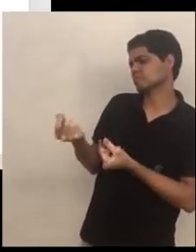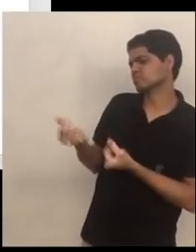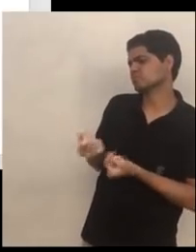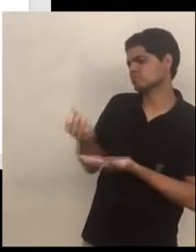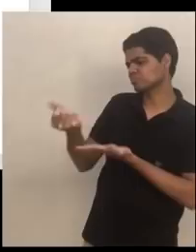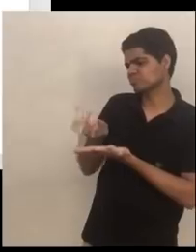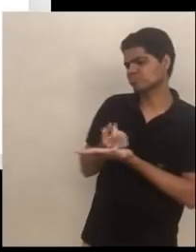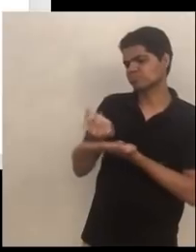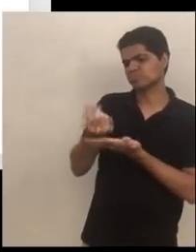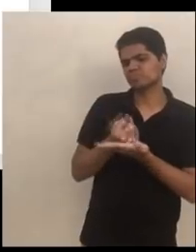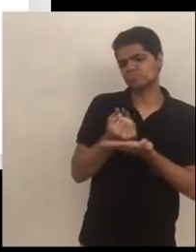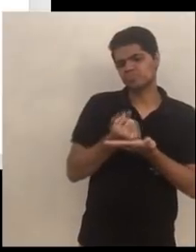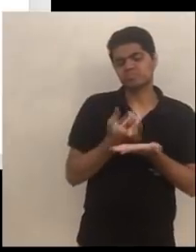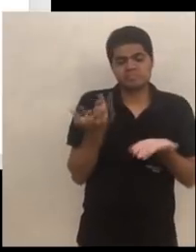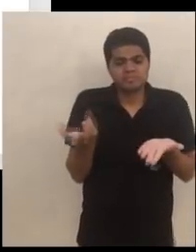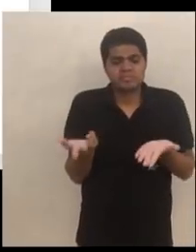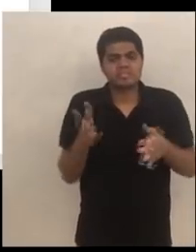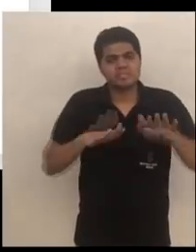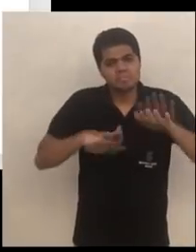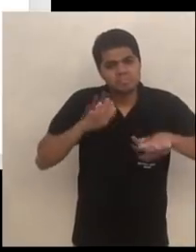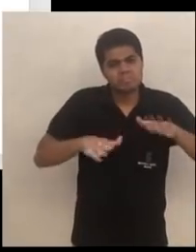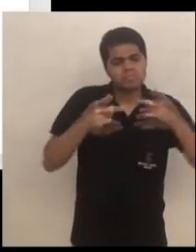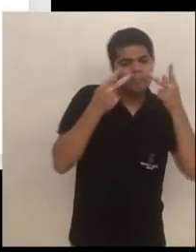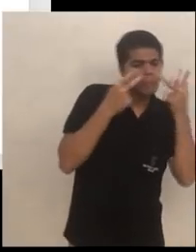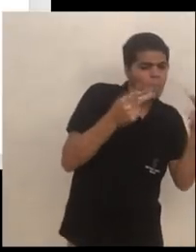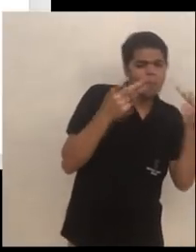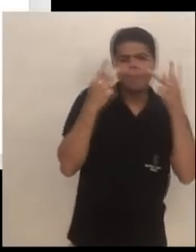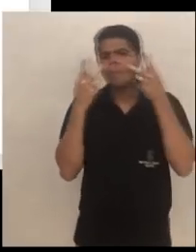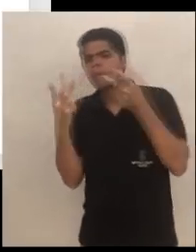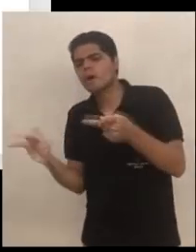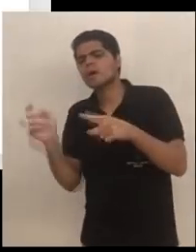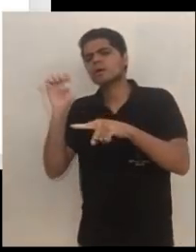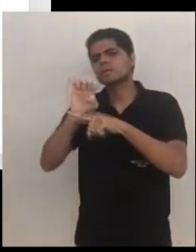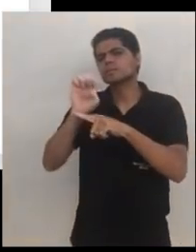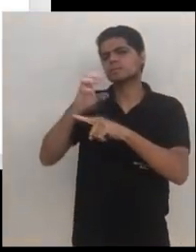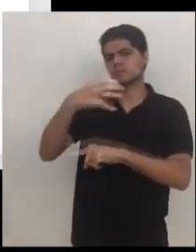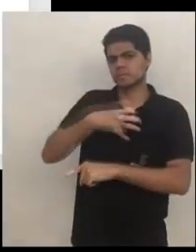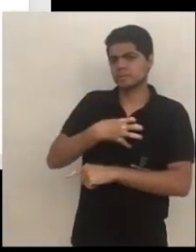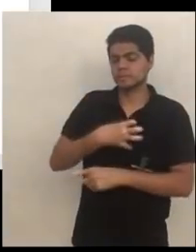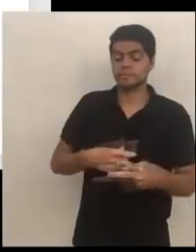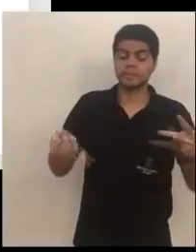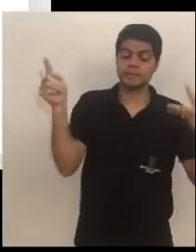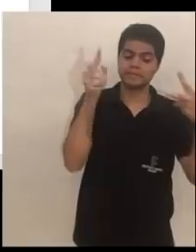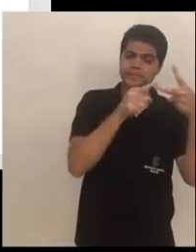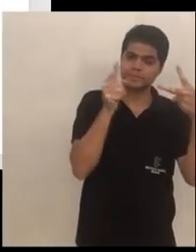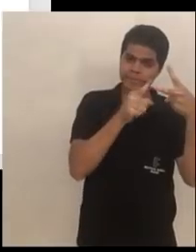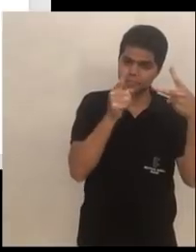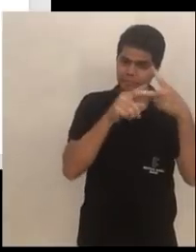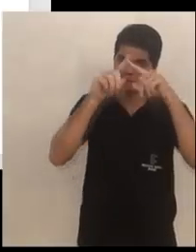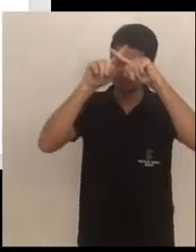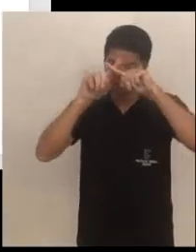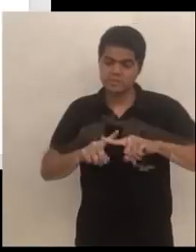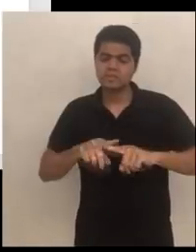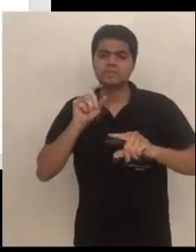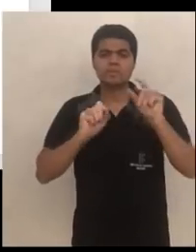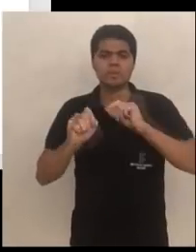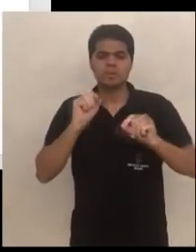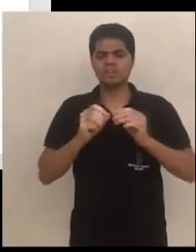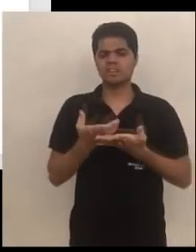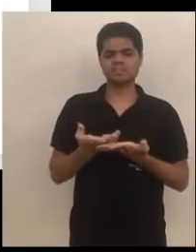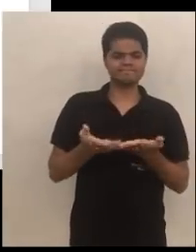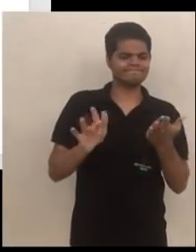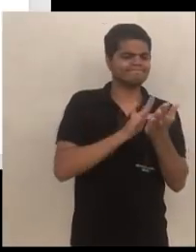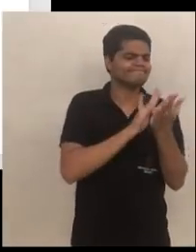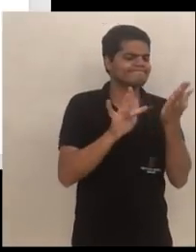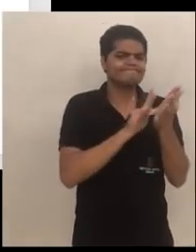certificar esse grupo dentro do que eu tenho caminhado um pouco na Bahia. Um segundo desafio é o desenvolvimento de sistemas, de aplicativos. Às vezes a gente